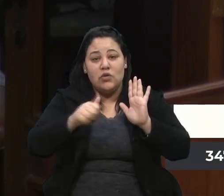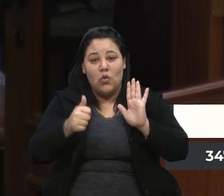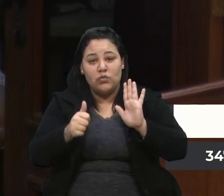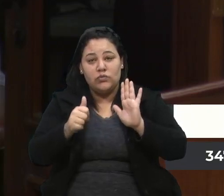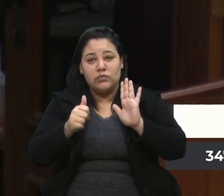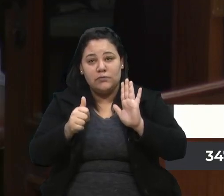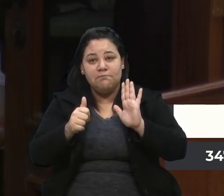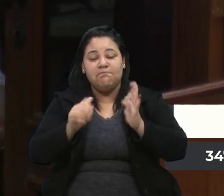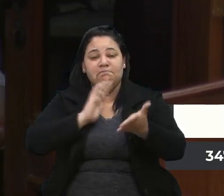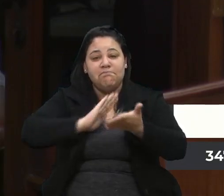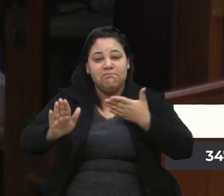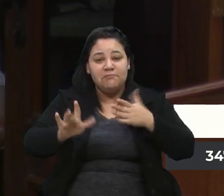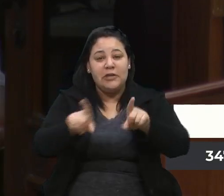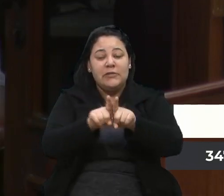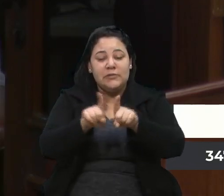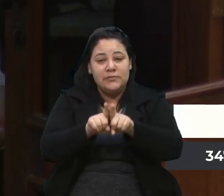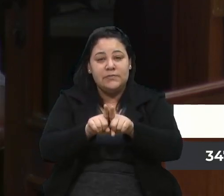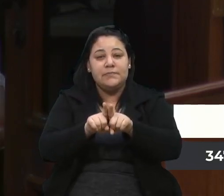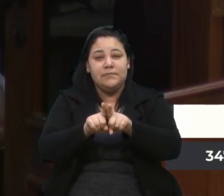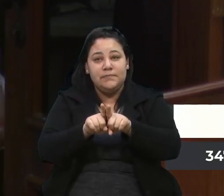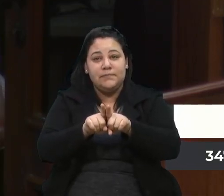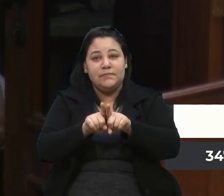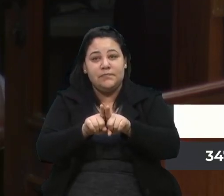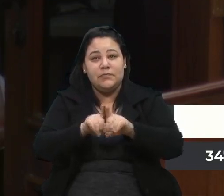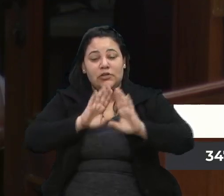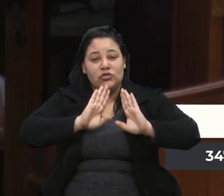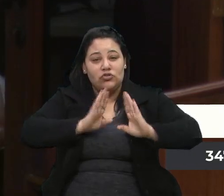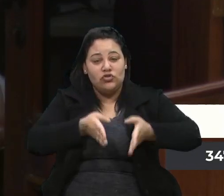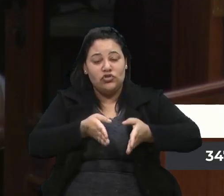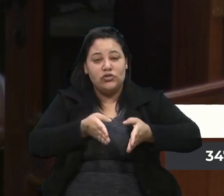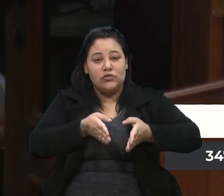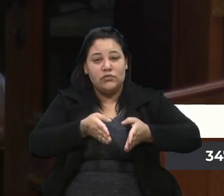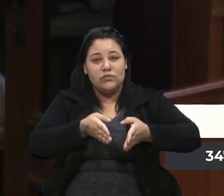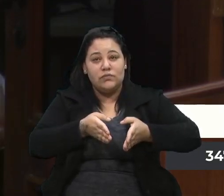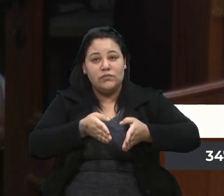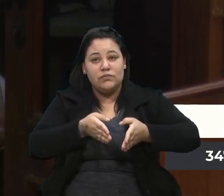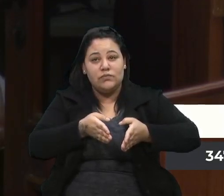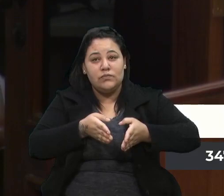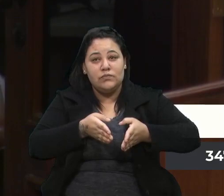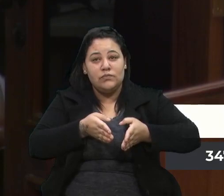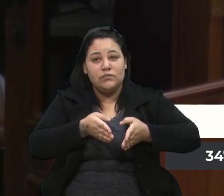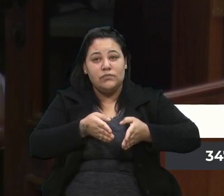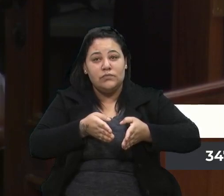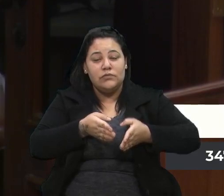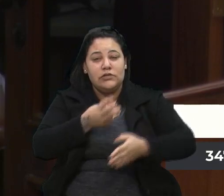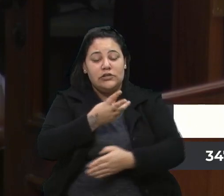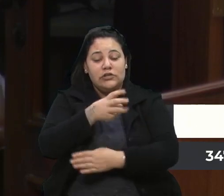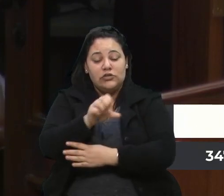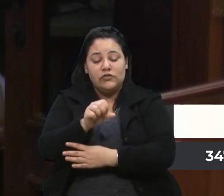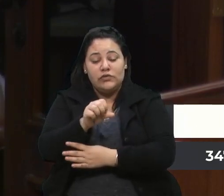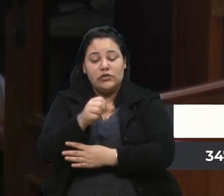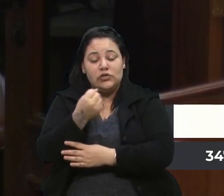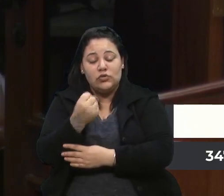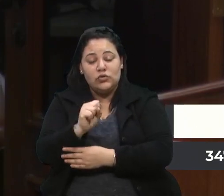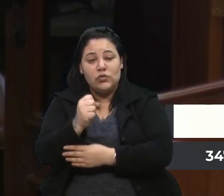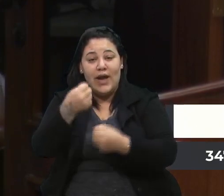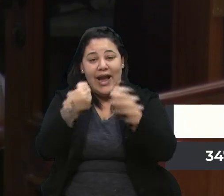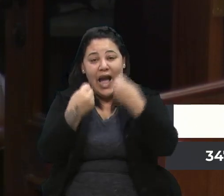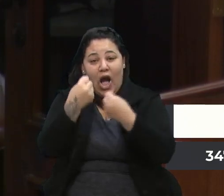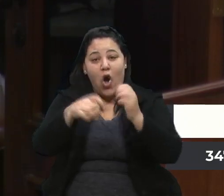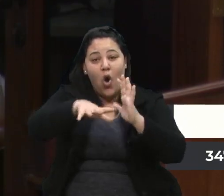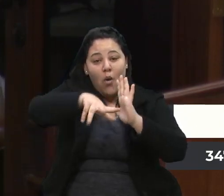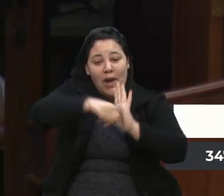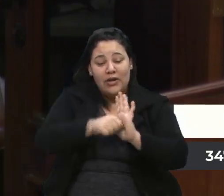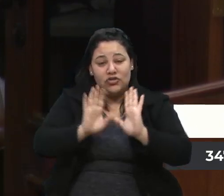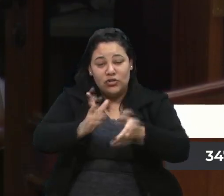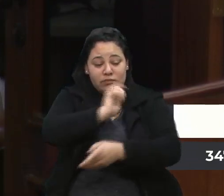12 BPM já recuperou em Caxias do Sul 398 veículos roubados, furtados, e já fiscalizou em Caxias do